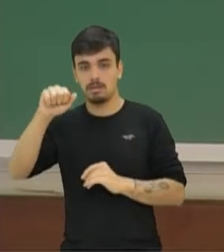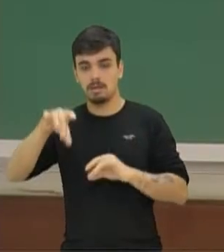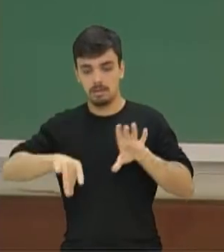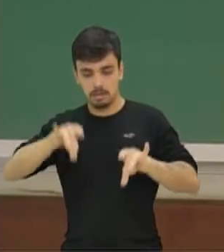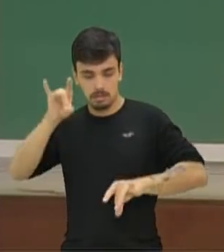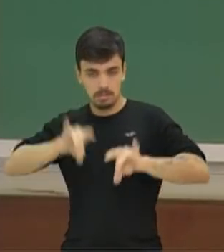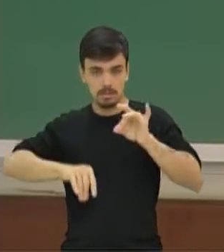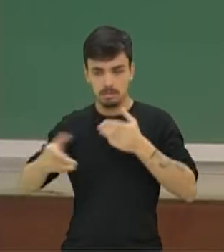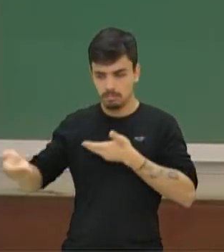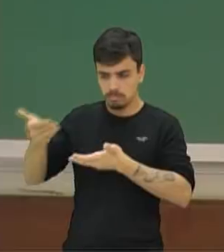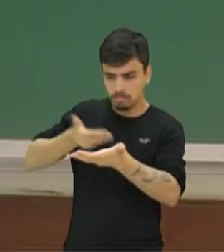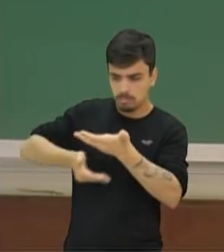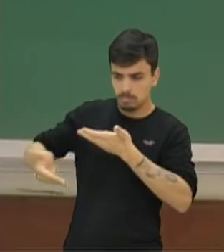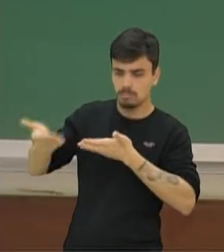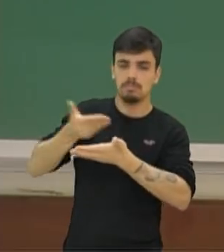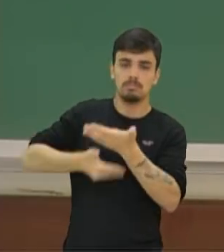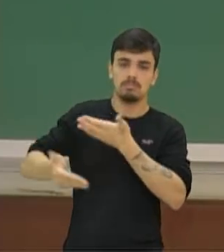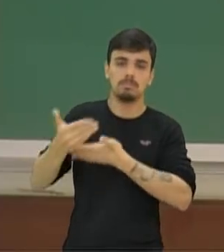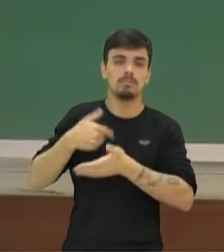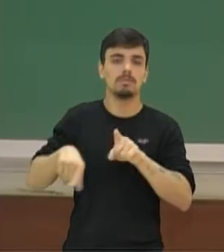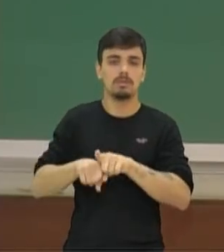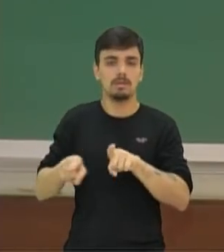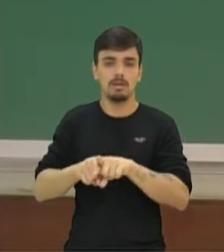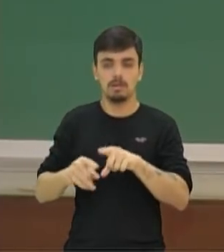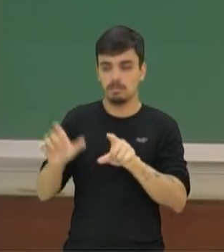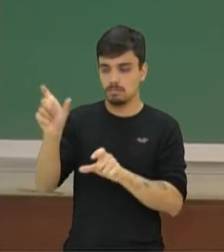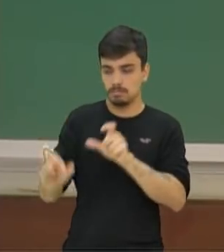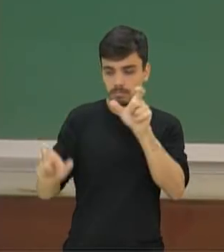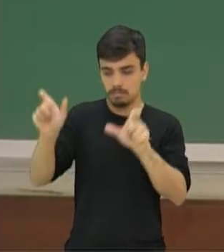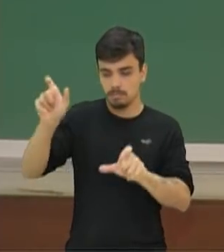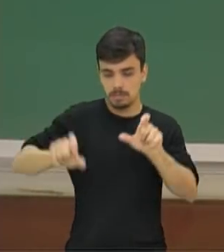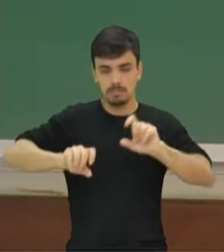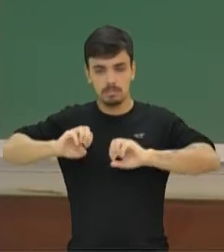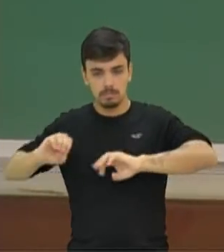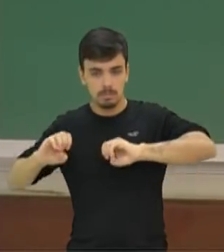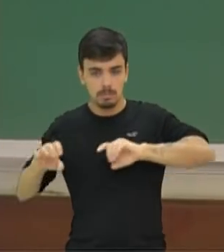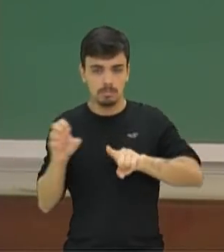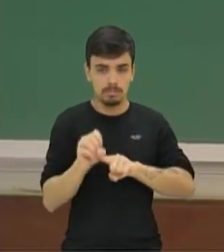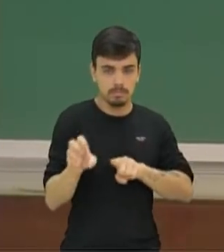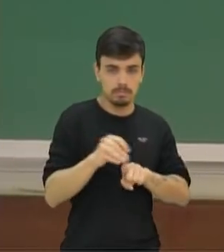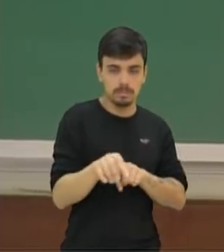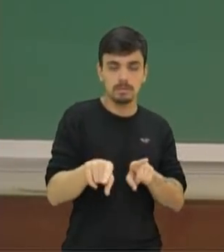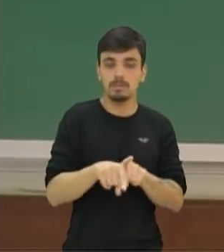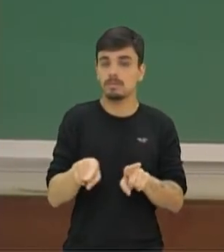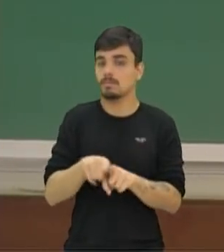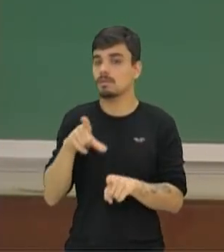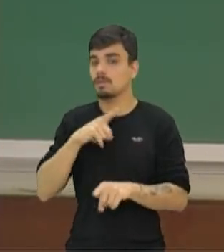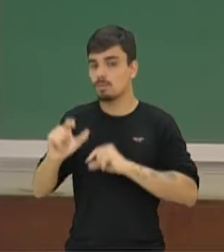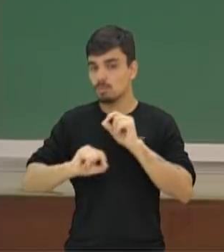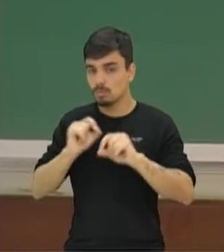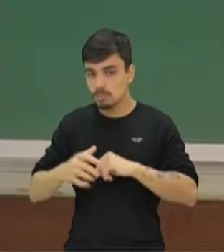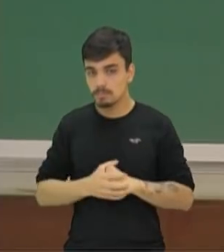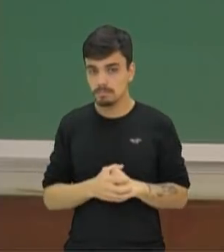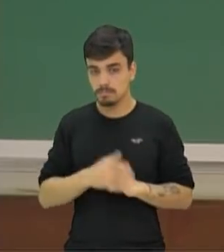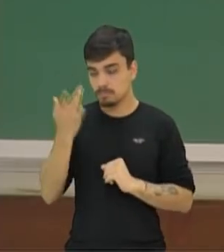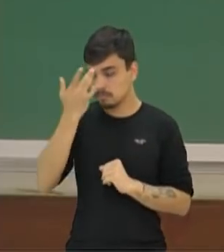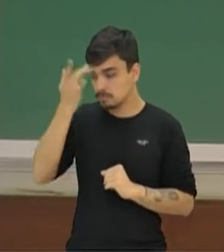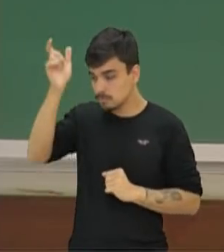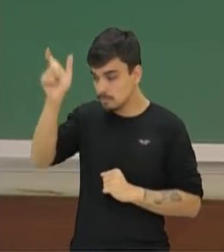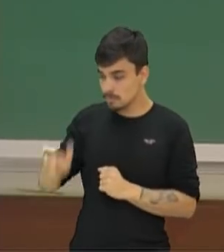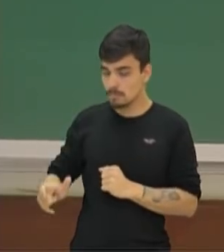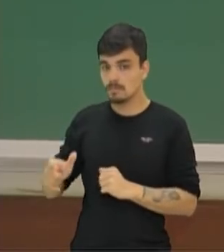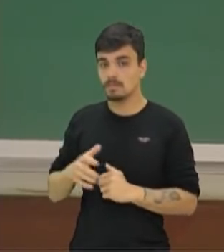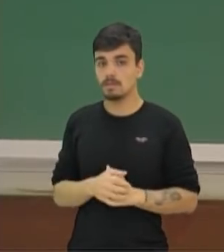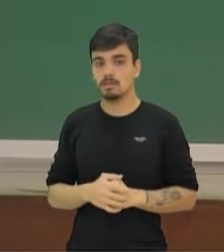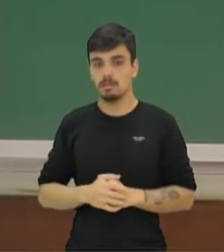os diálogos das personagens, que têm orientação de cena, né? Pode ter ali, por exemplo, a pessoa, né,